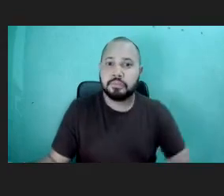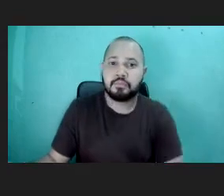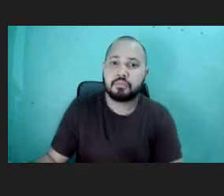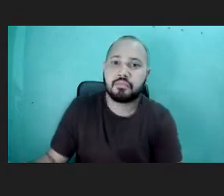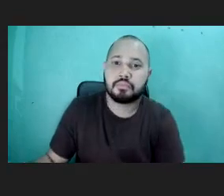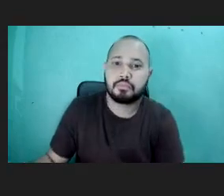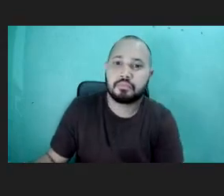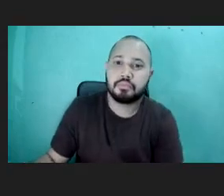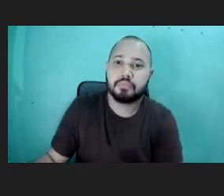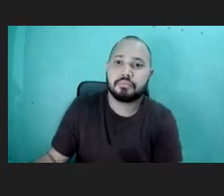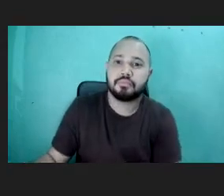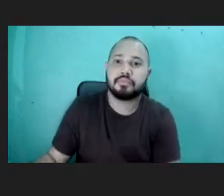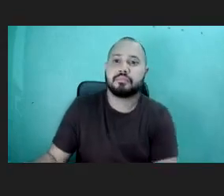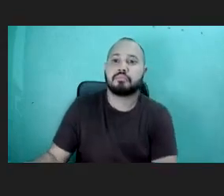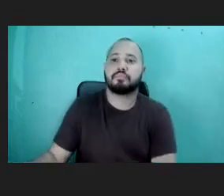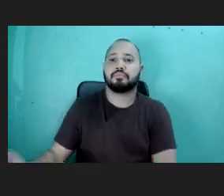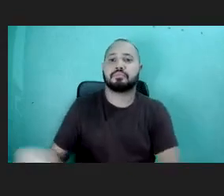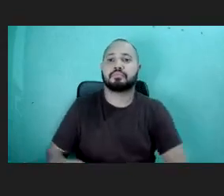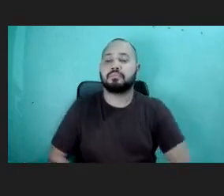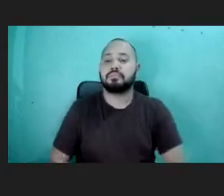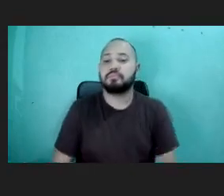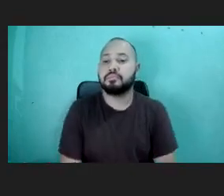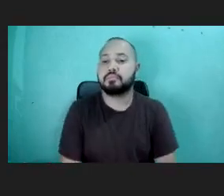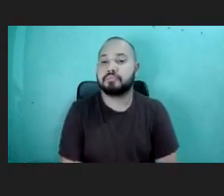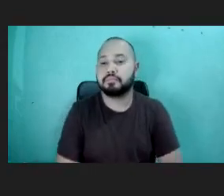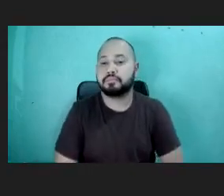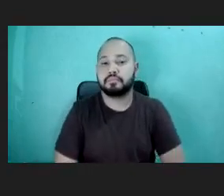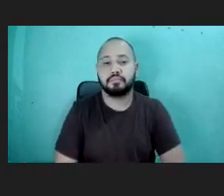E aí, nesse sentido,